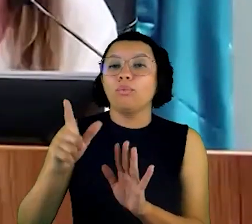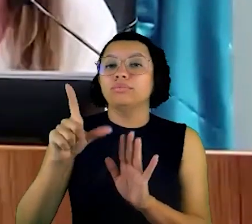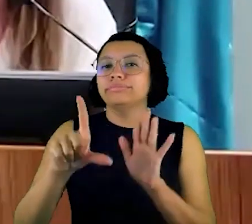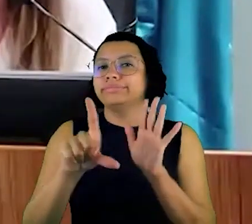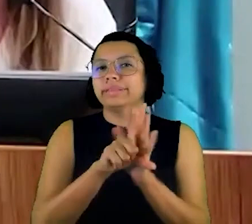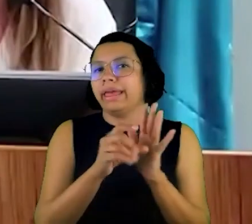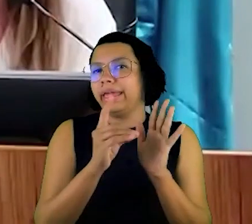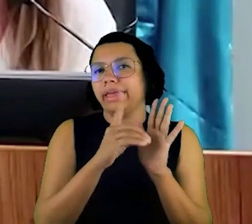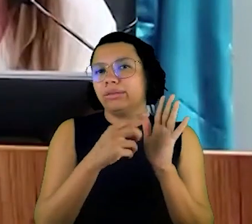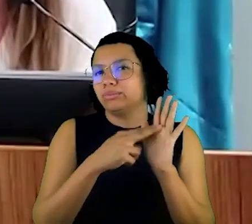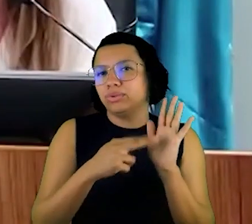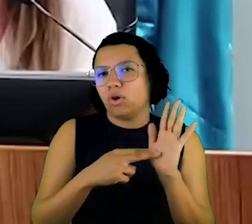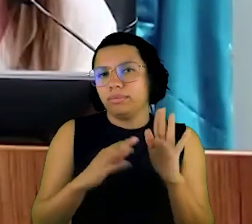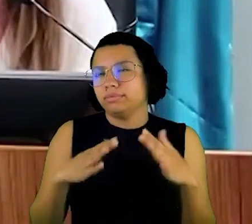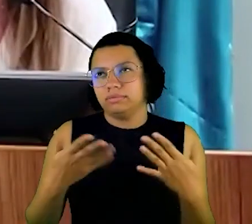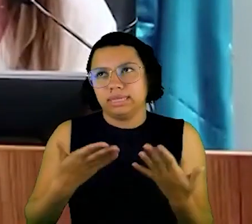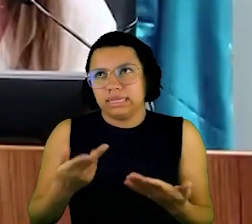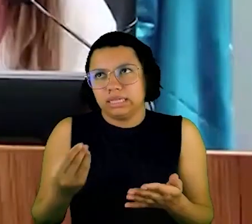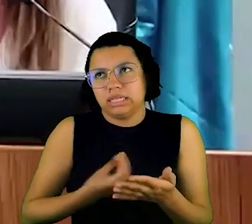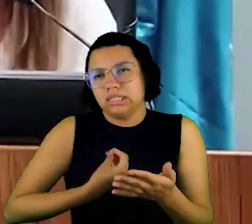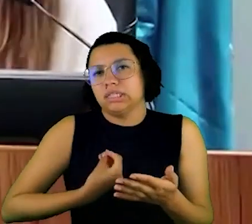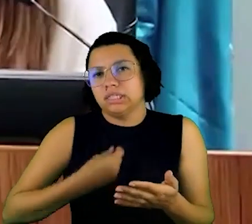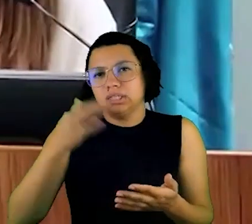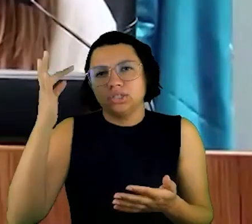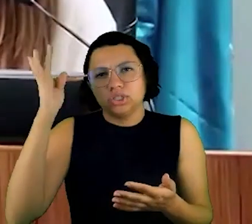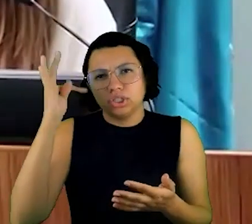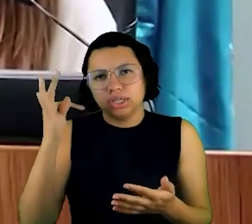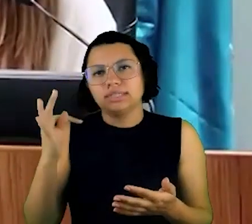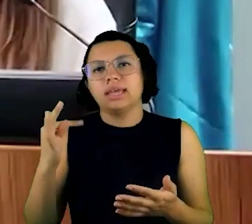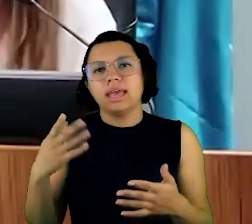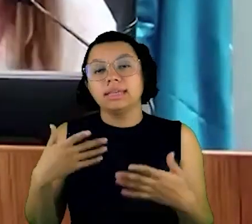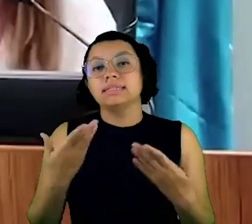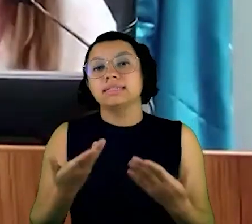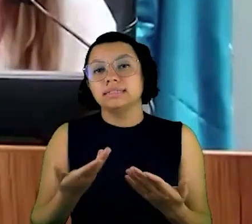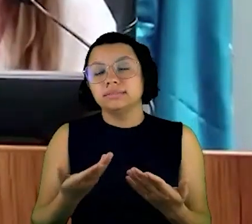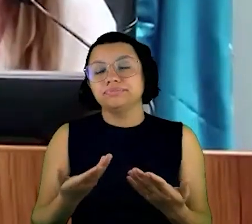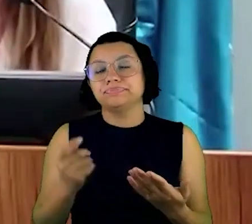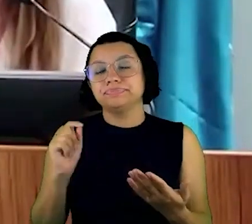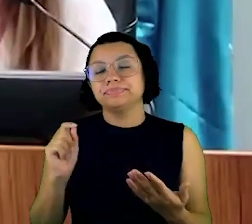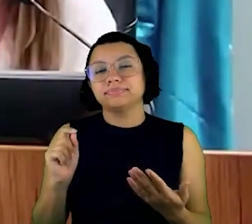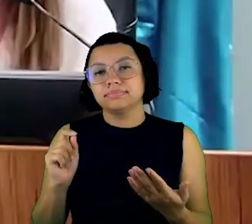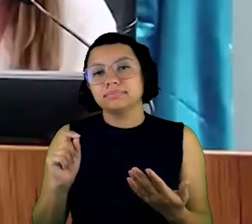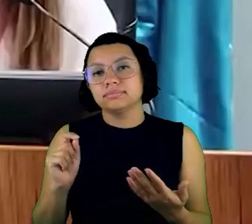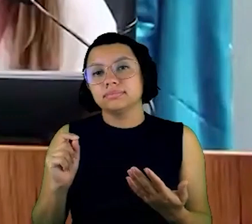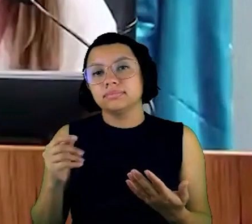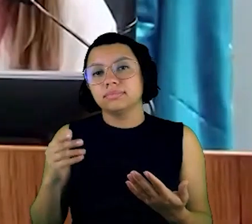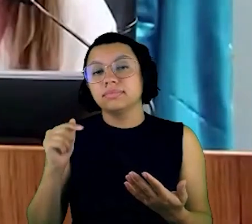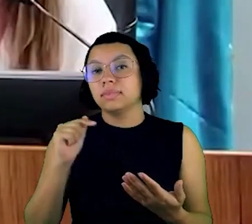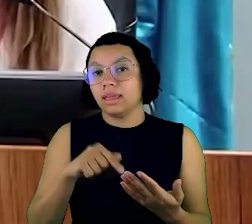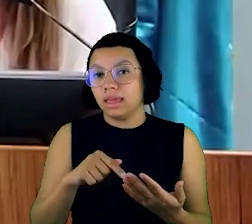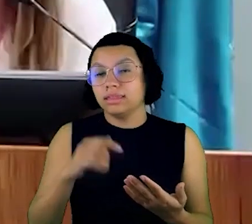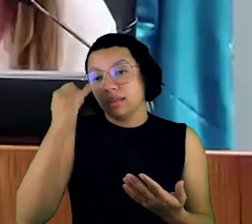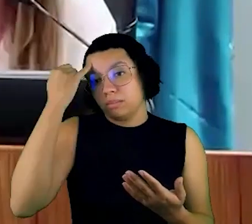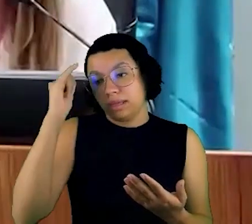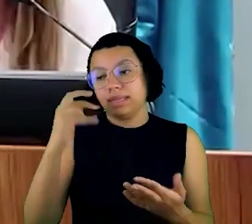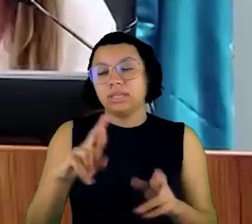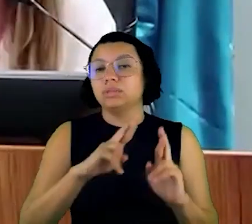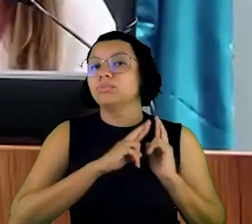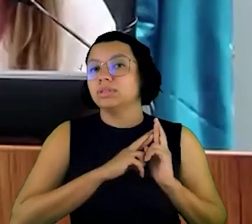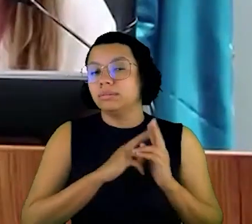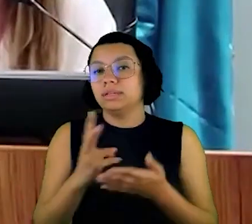disposição. Mas existe a tese, eu particularmente adiro a ela, né, de que essa é uma hipótese